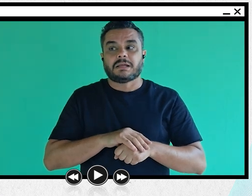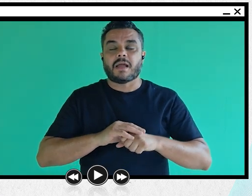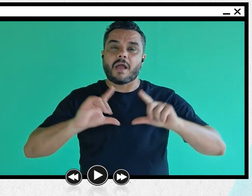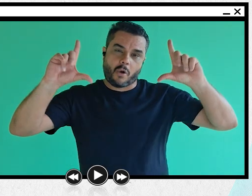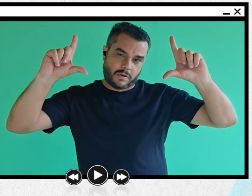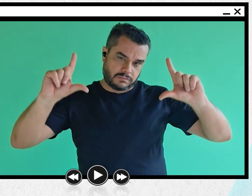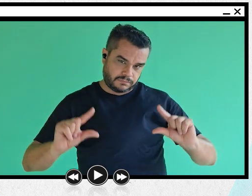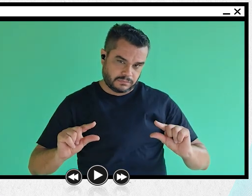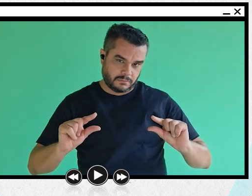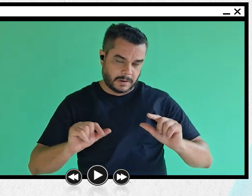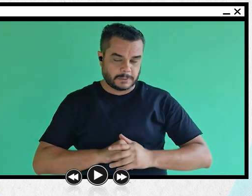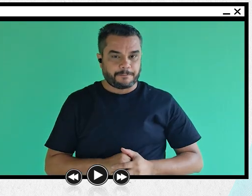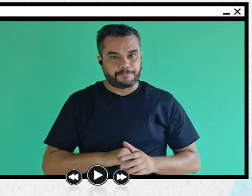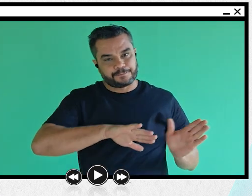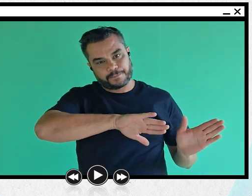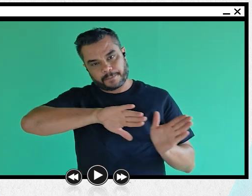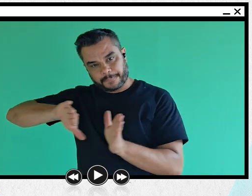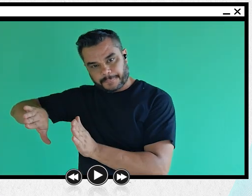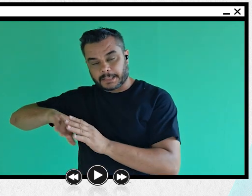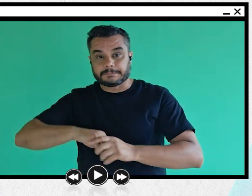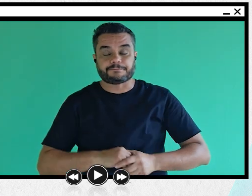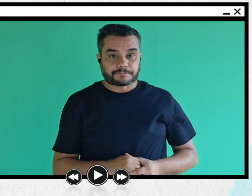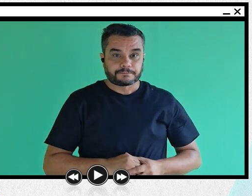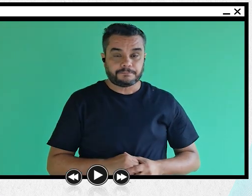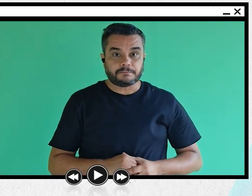baixos os valores na saída. Pois bem,